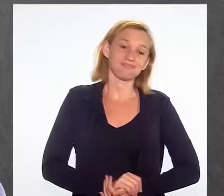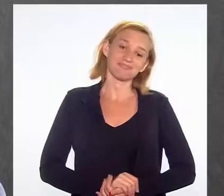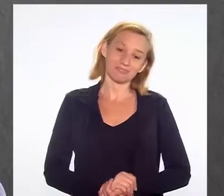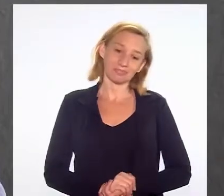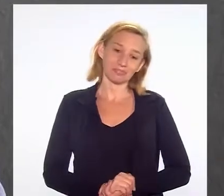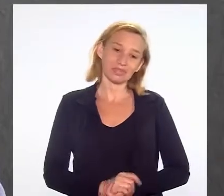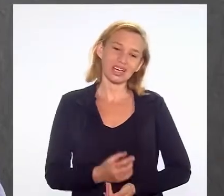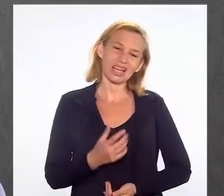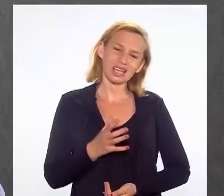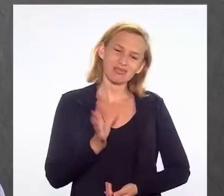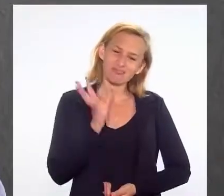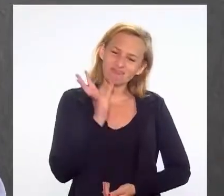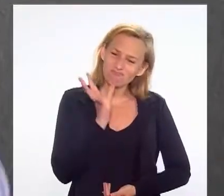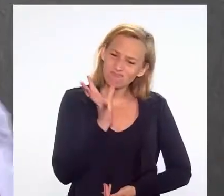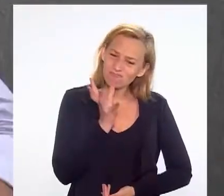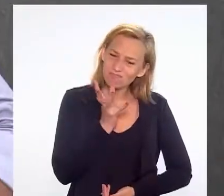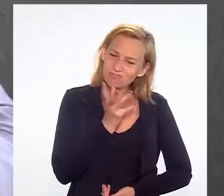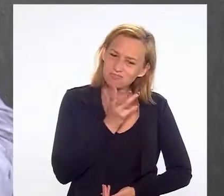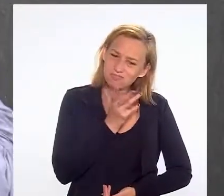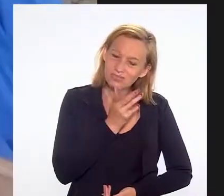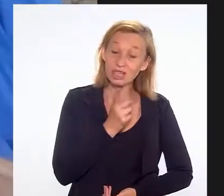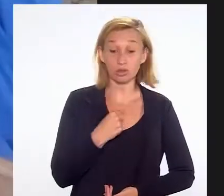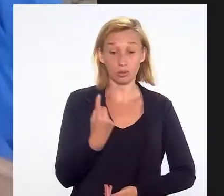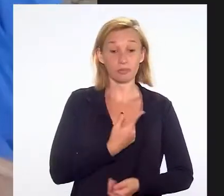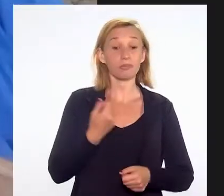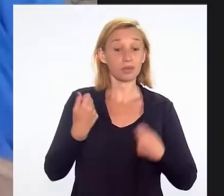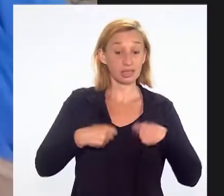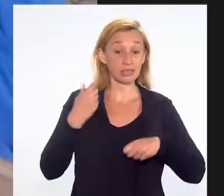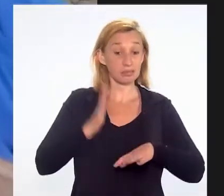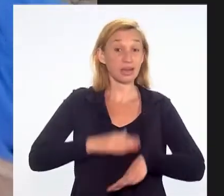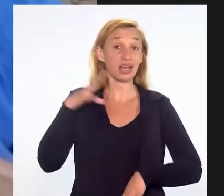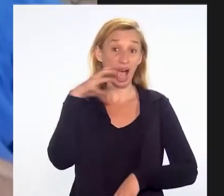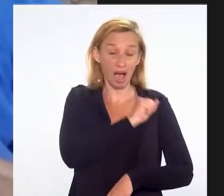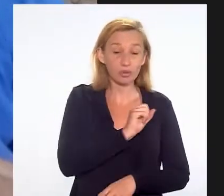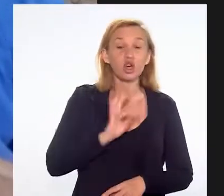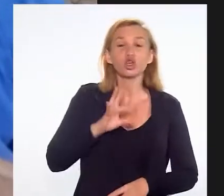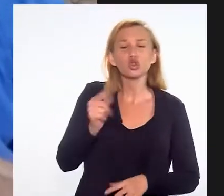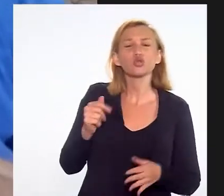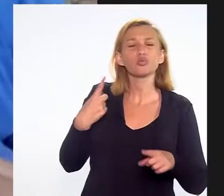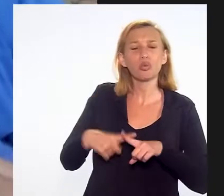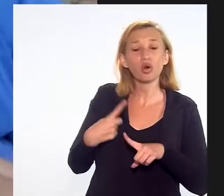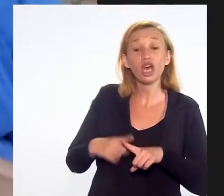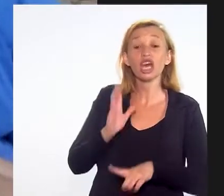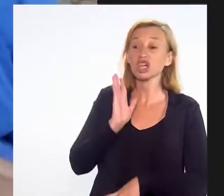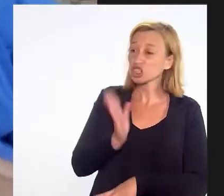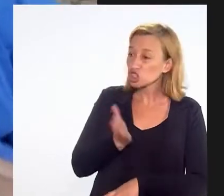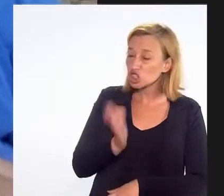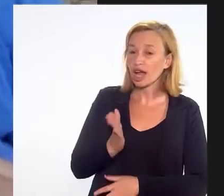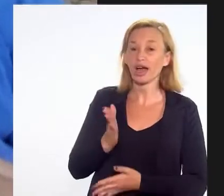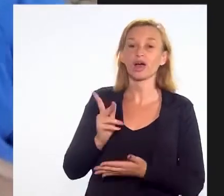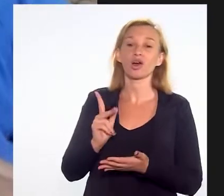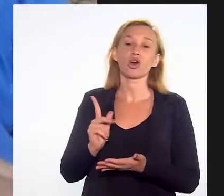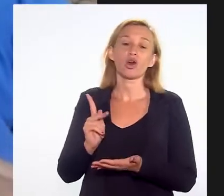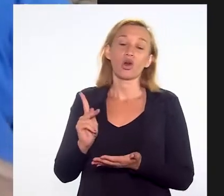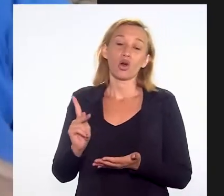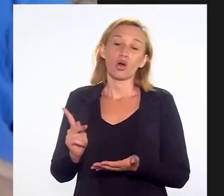tem em relação a esse ritmo de vacinação aqui no país, doutora? Ele é muito aquém do que a gente